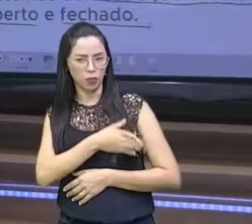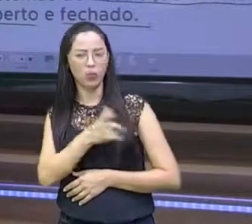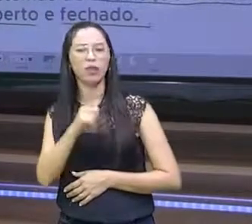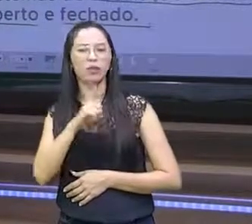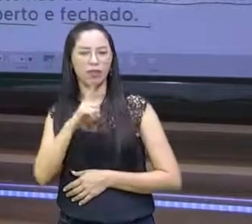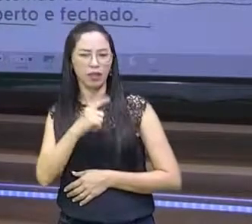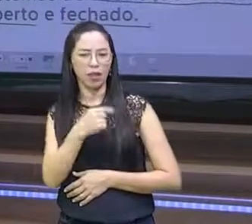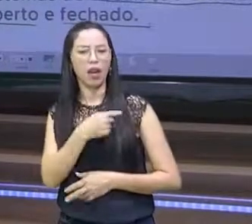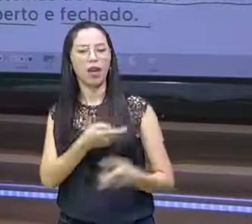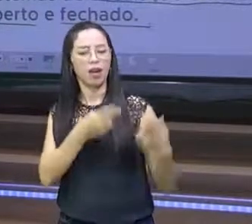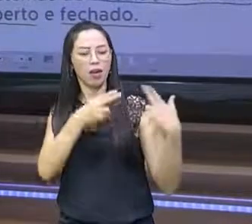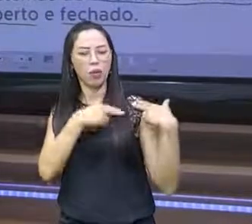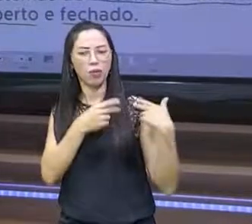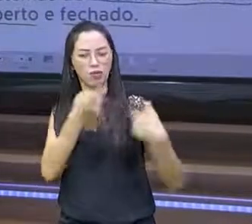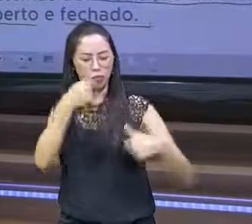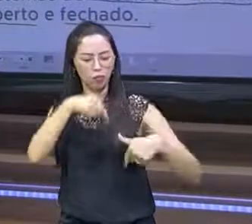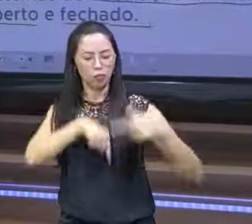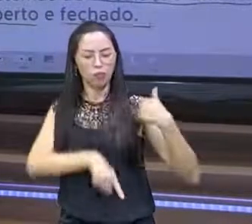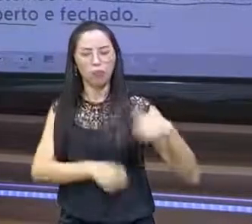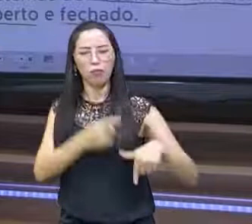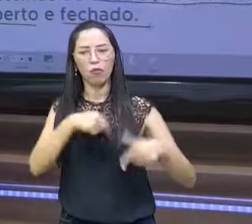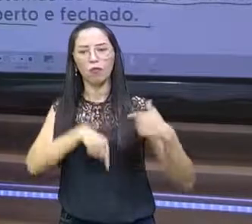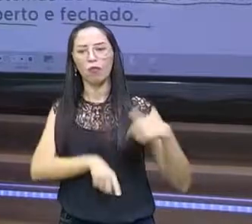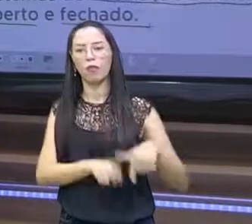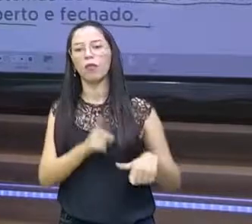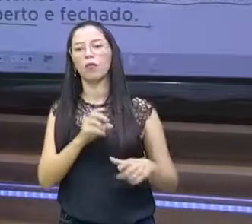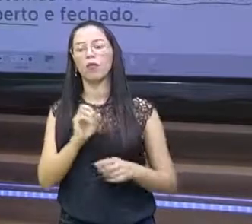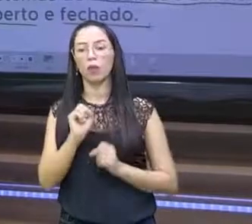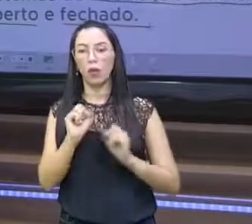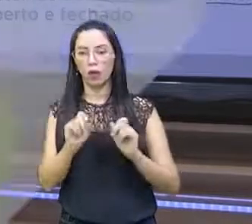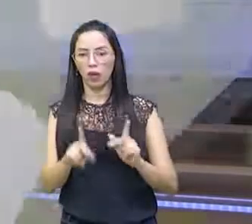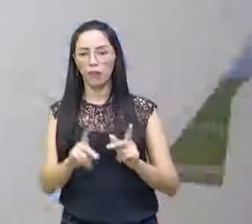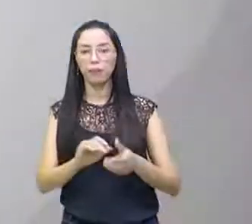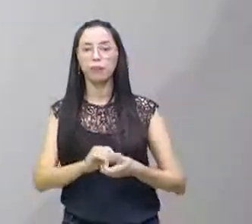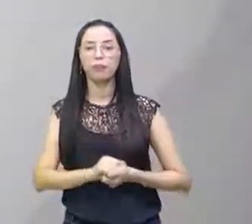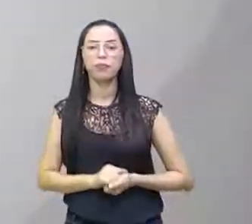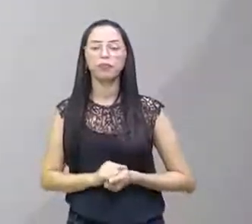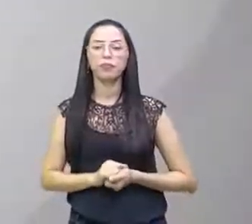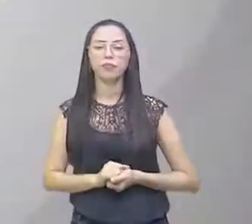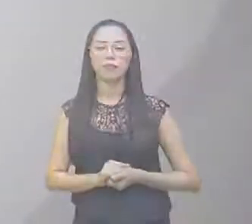Agora nós vamos para as nossas considerações finais.